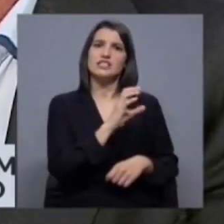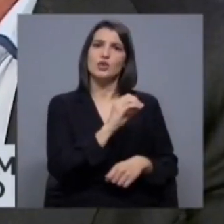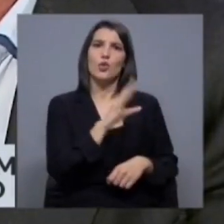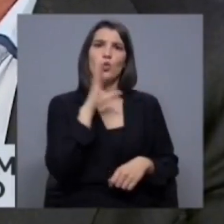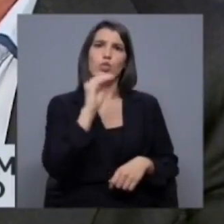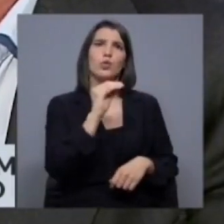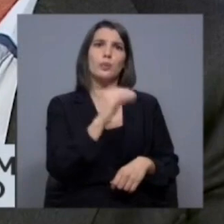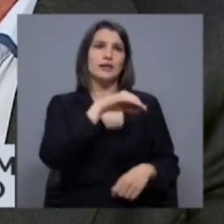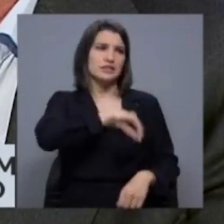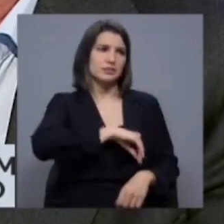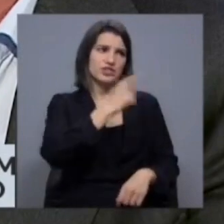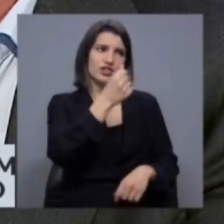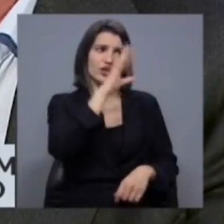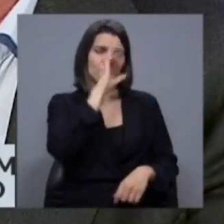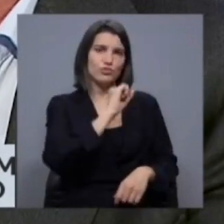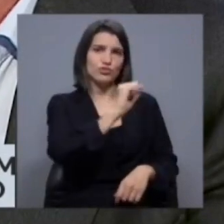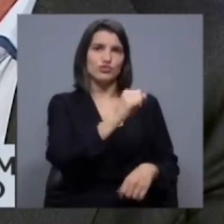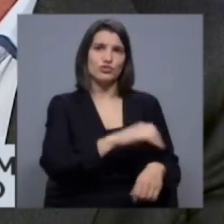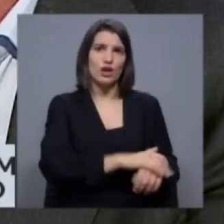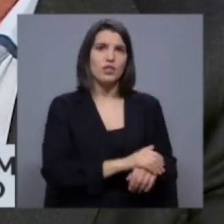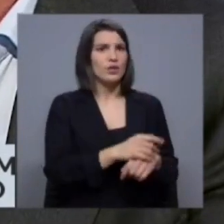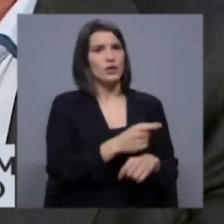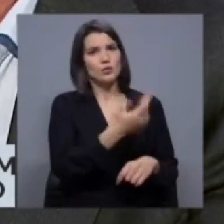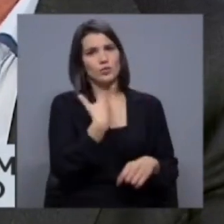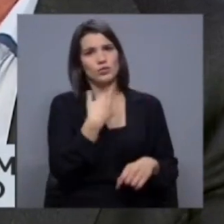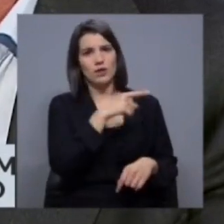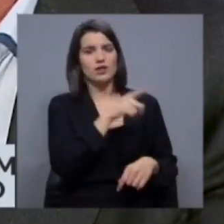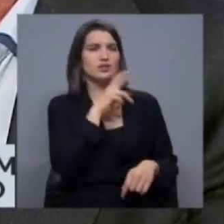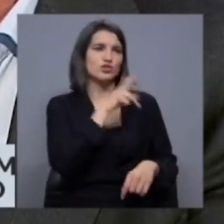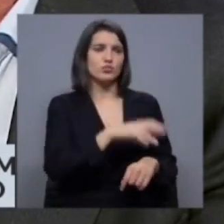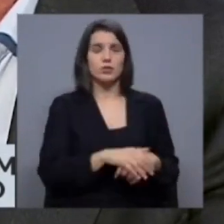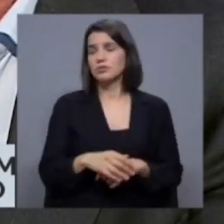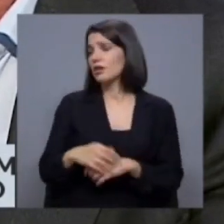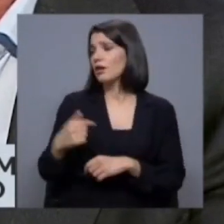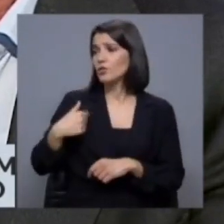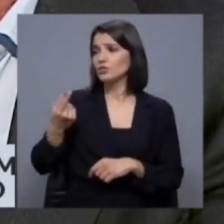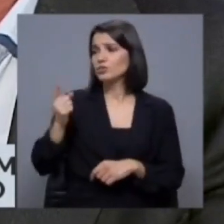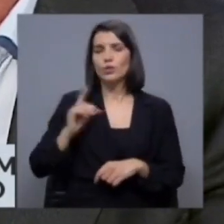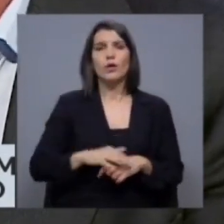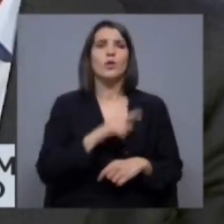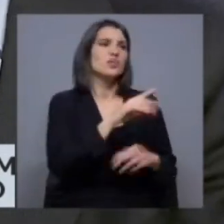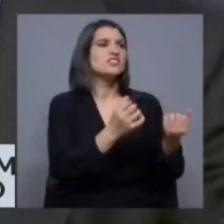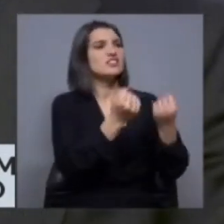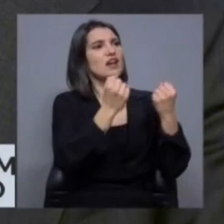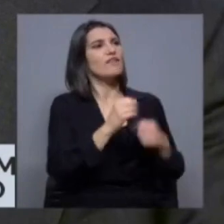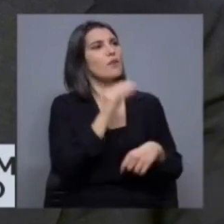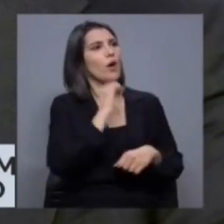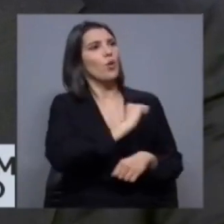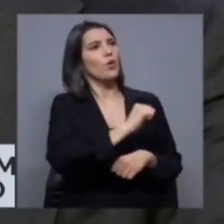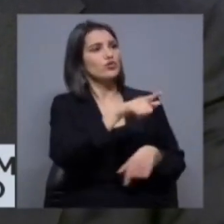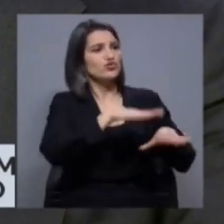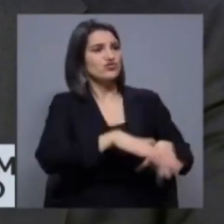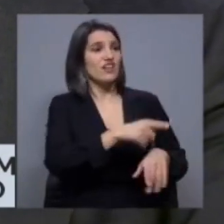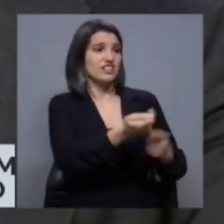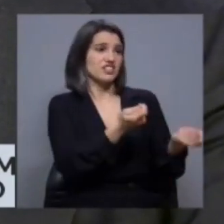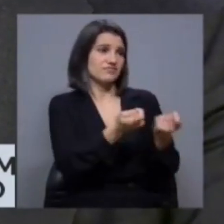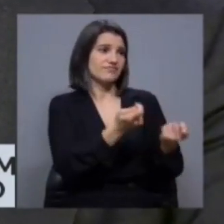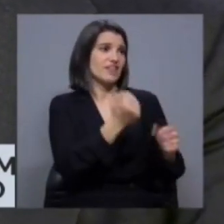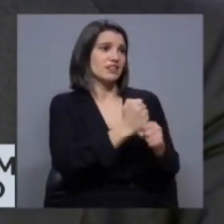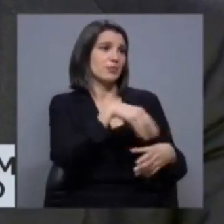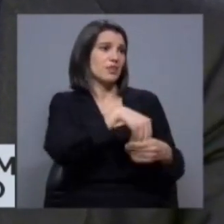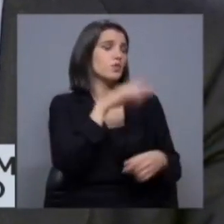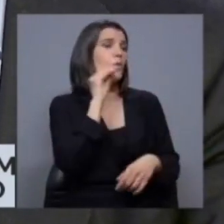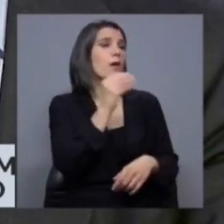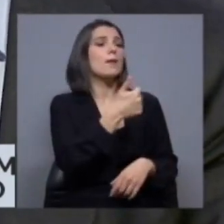recebi o dinheiro estável que era for sim por causa que fica muito mal esse argumento é o mesmo que dizer que as contas sabem mas por si ou numa altura em que o BPM recebeu